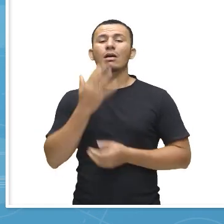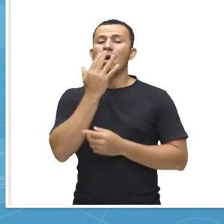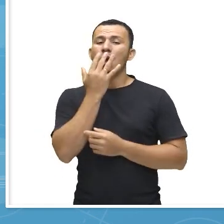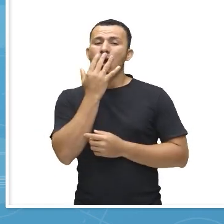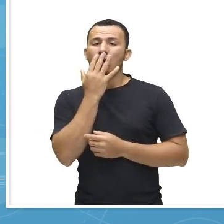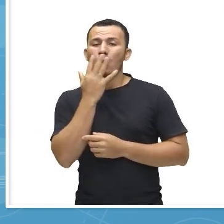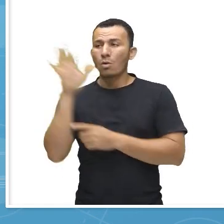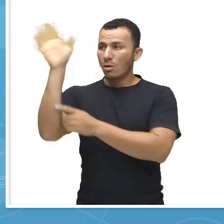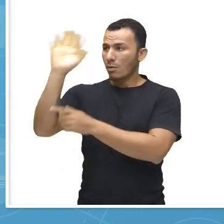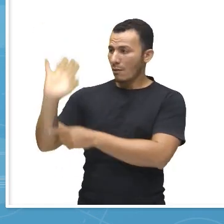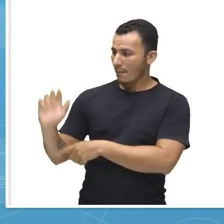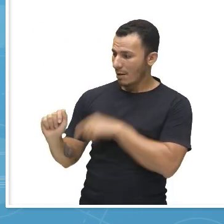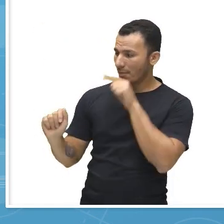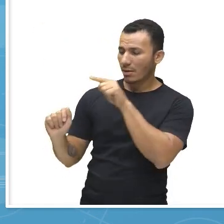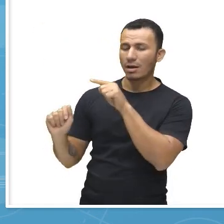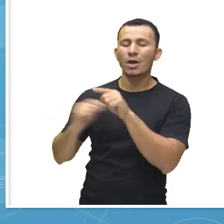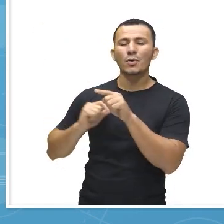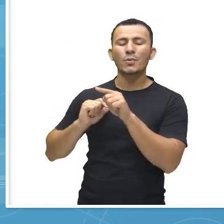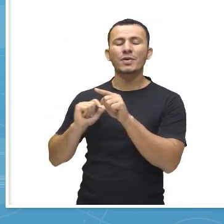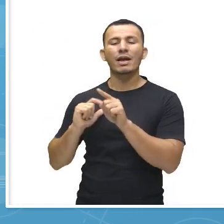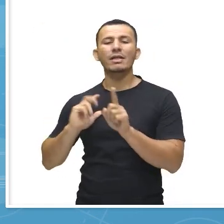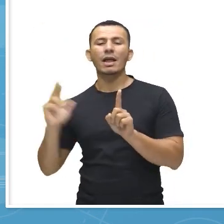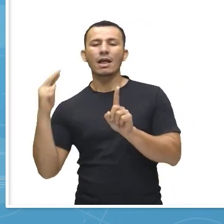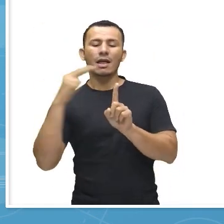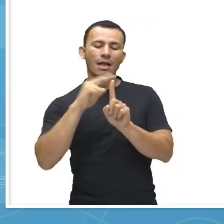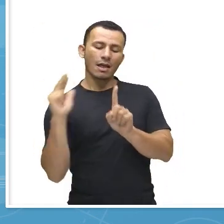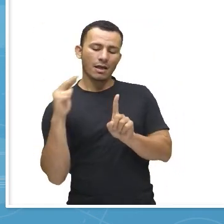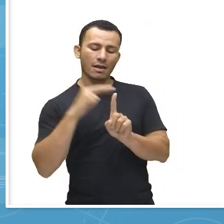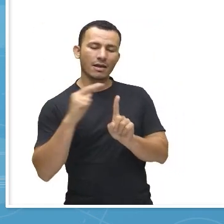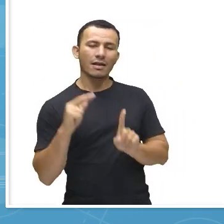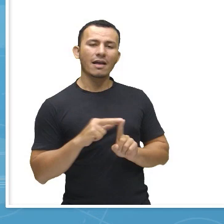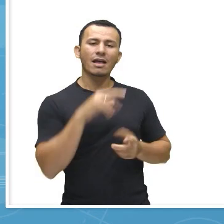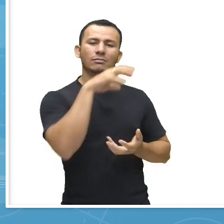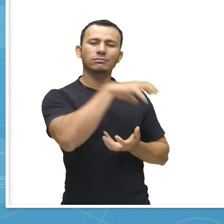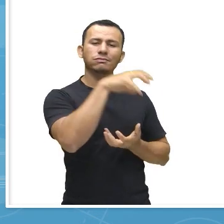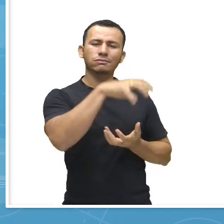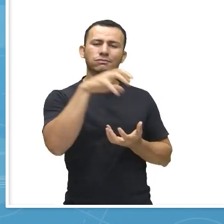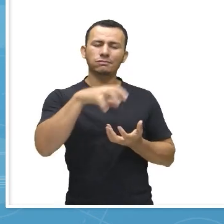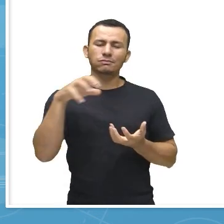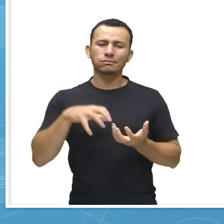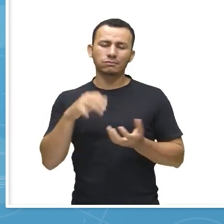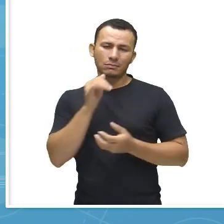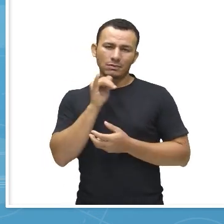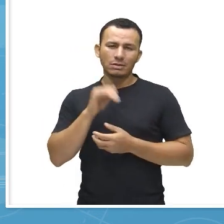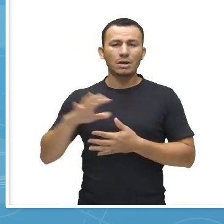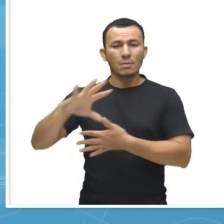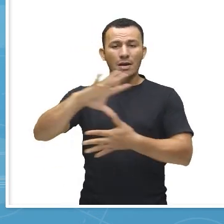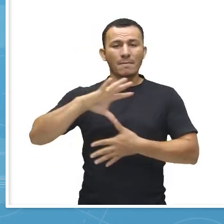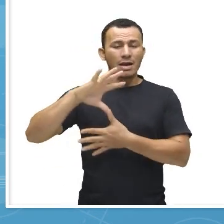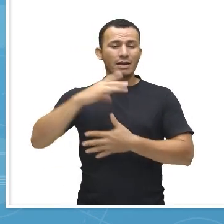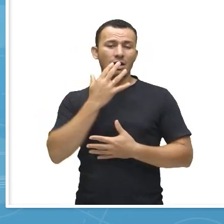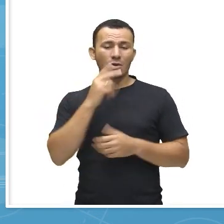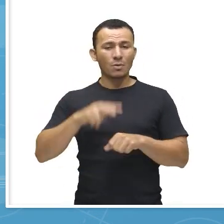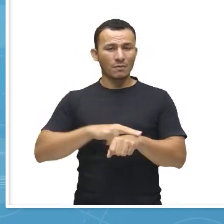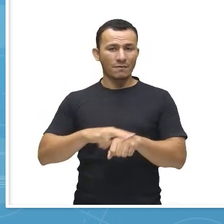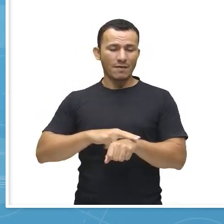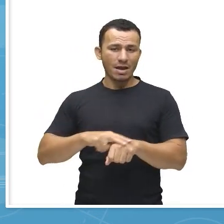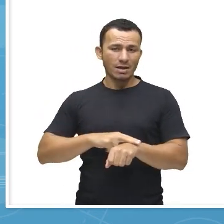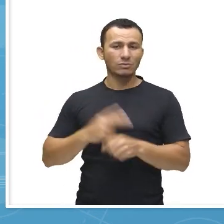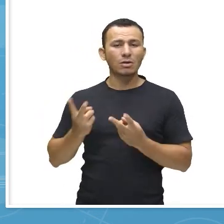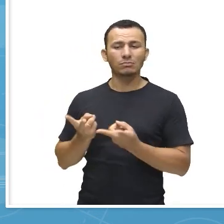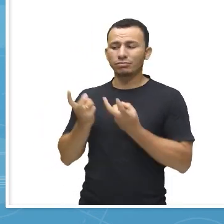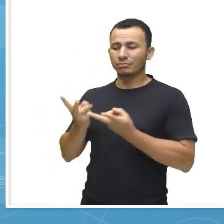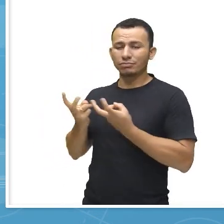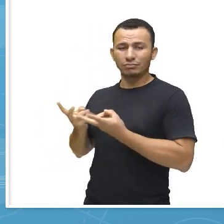representada no mapa mundi faz referência a cada um dos continentes, como, por exemplo, a América, que está na cor verde. E aí era só também identificar